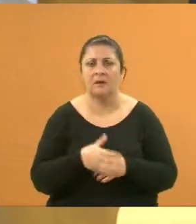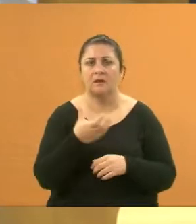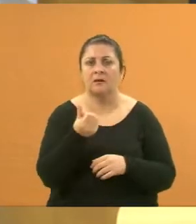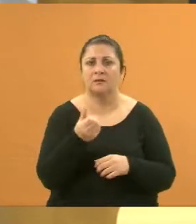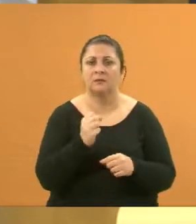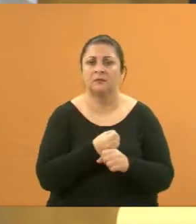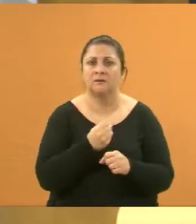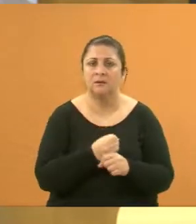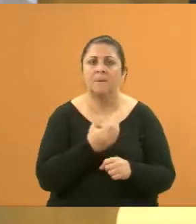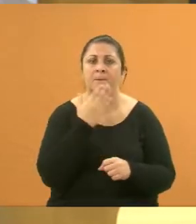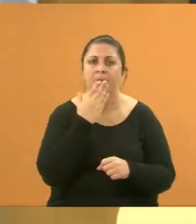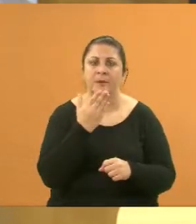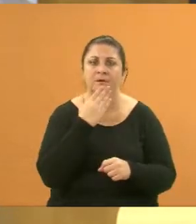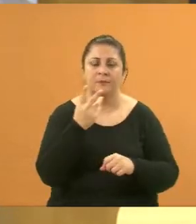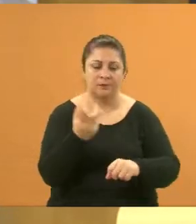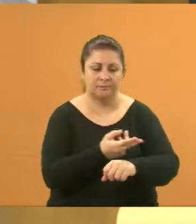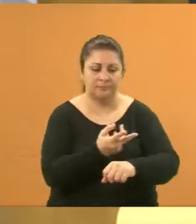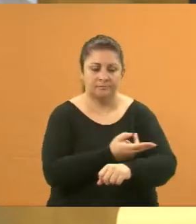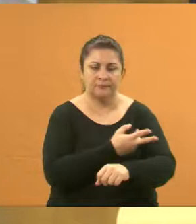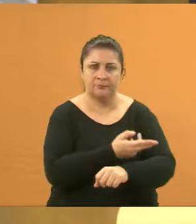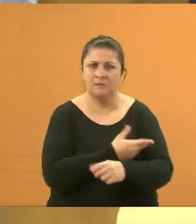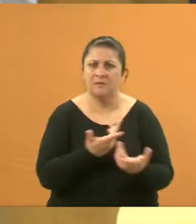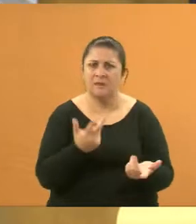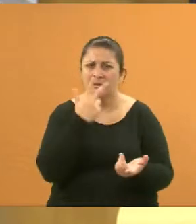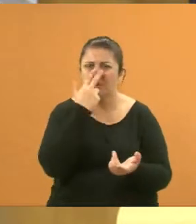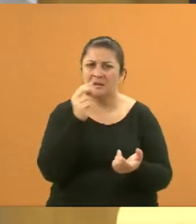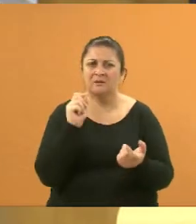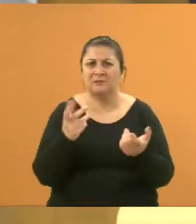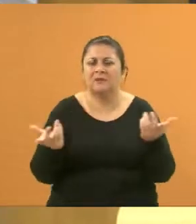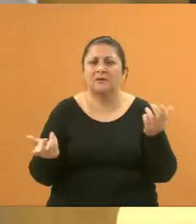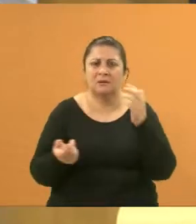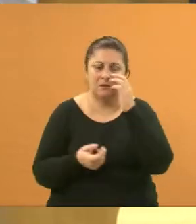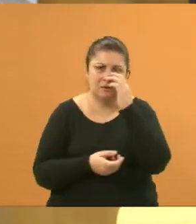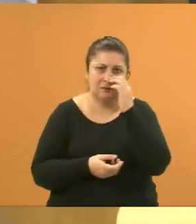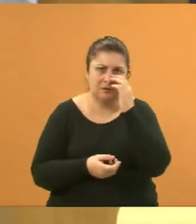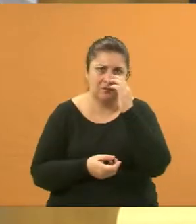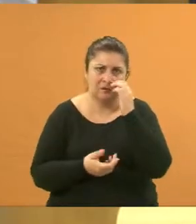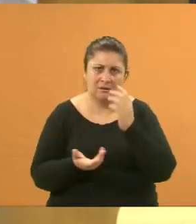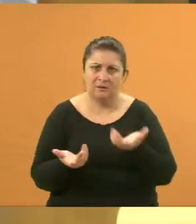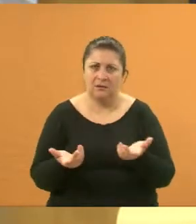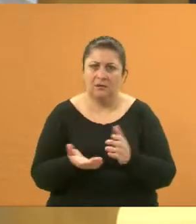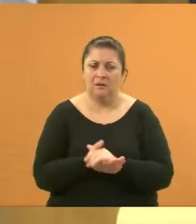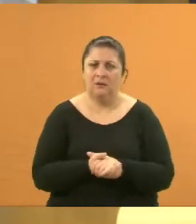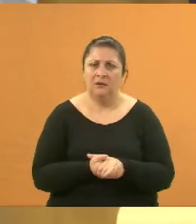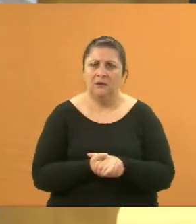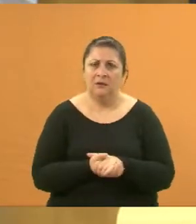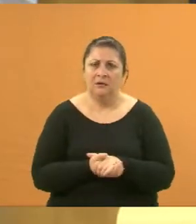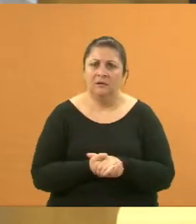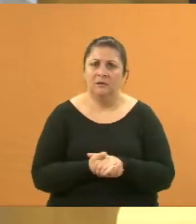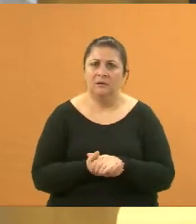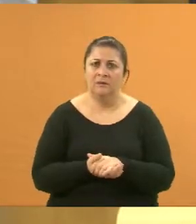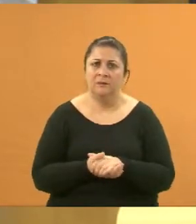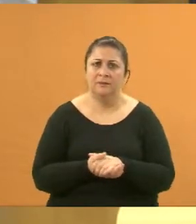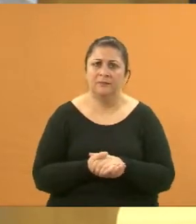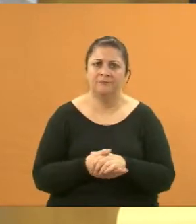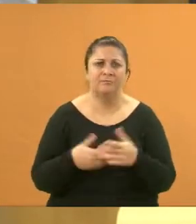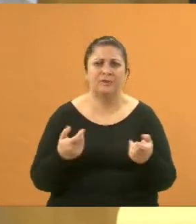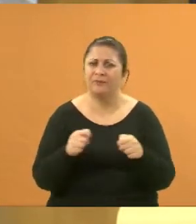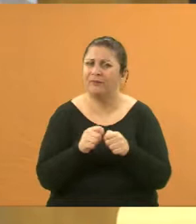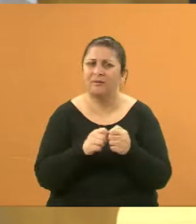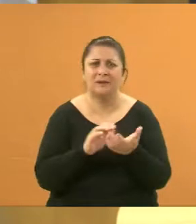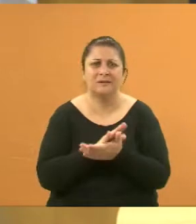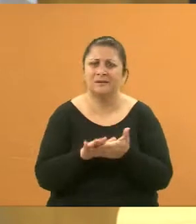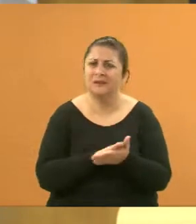lá. Parece que é o quê? Parece que, sabe, gente, o rabo está balançando o cachorro. Fica rodando, sabe?